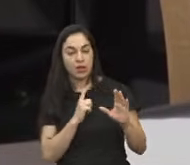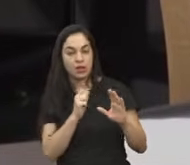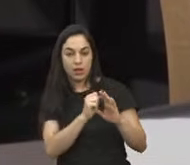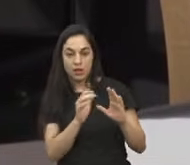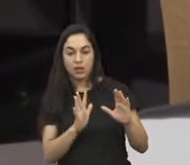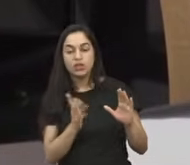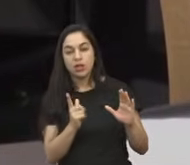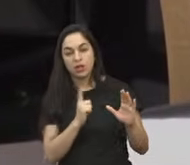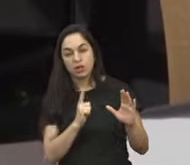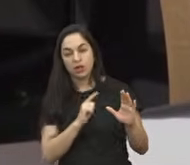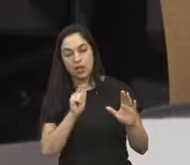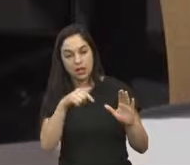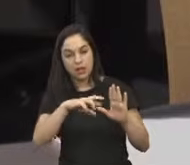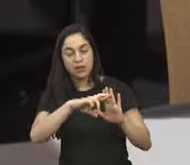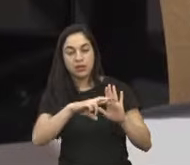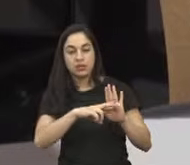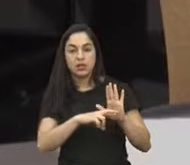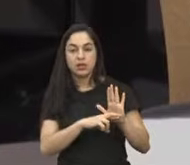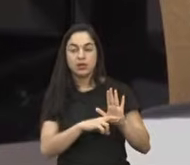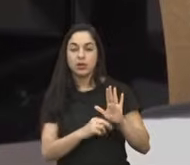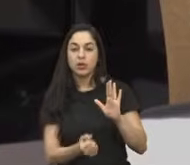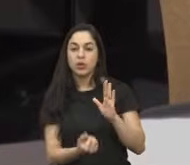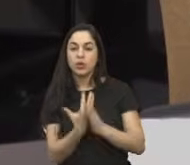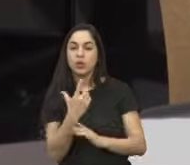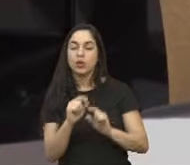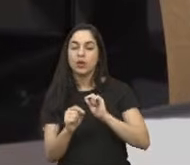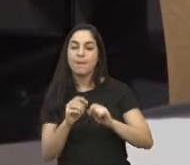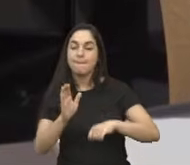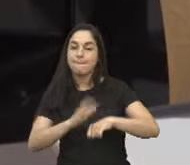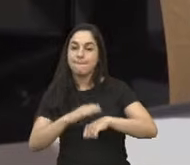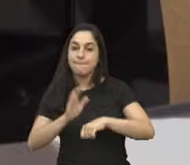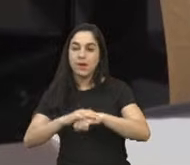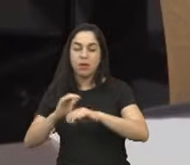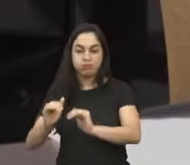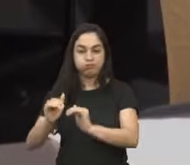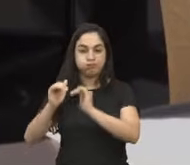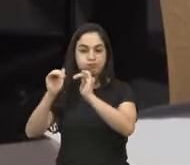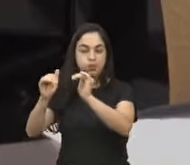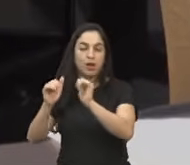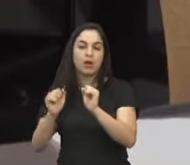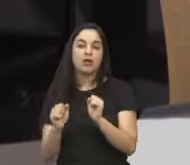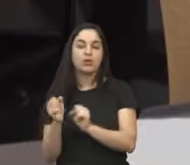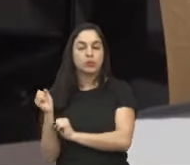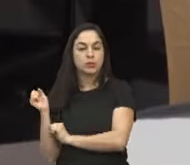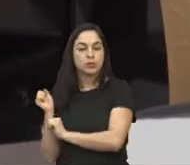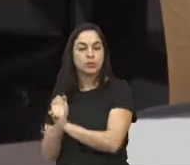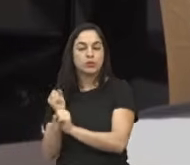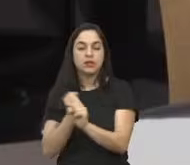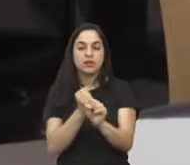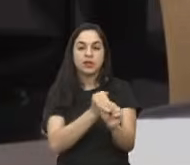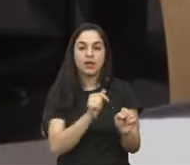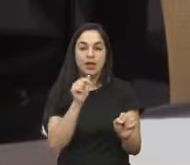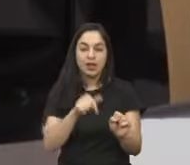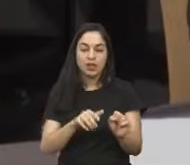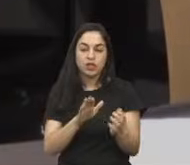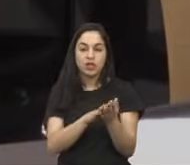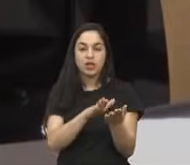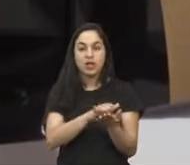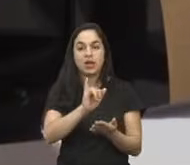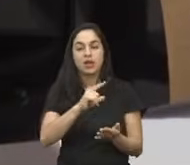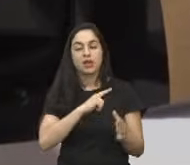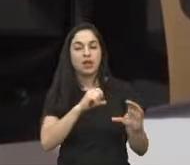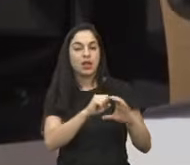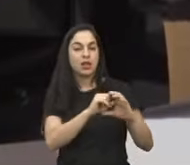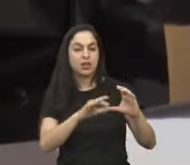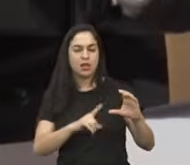visão. Na minha visão, o regimento ele foi construído pelas maiorias parlamentares ao longo dos últimos anos. Aqui em Jacareí, a gente tem as características, como é comum